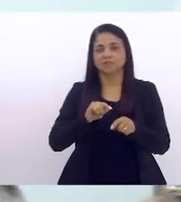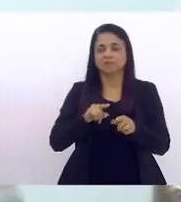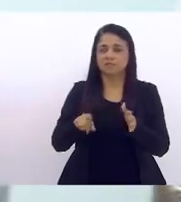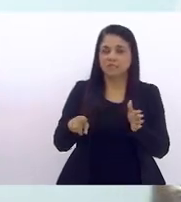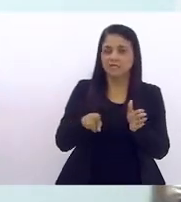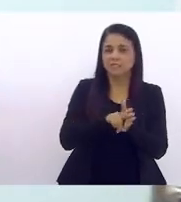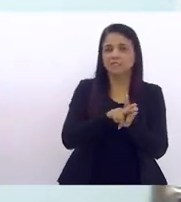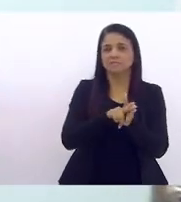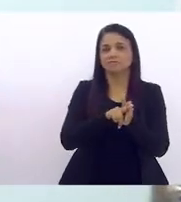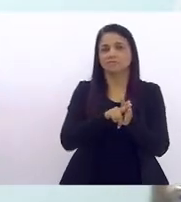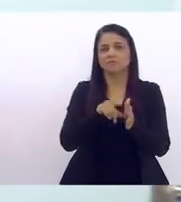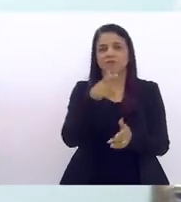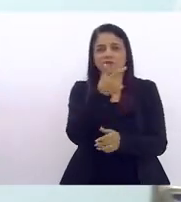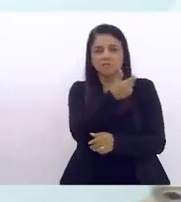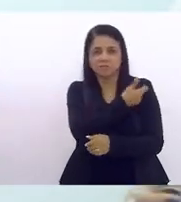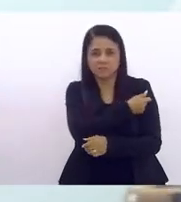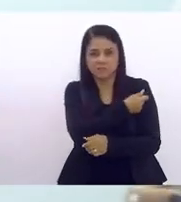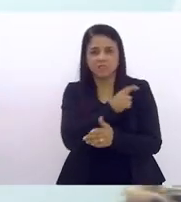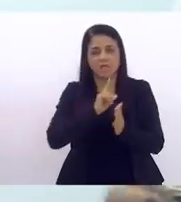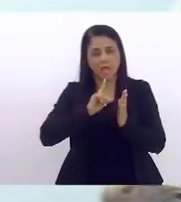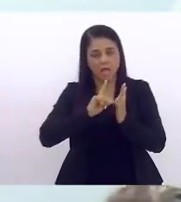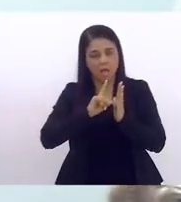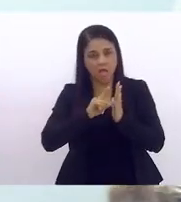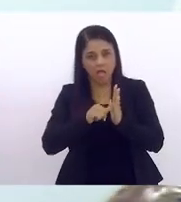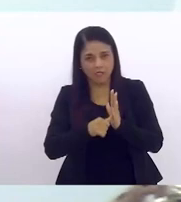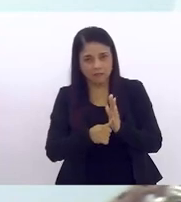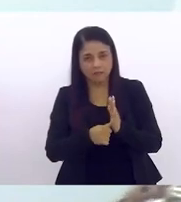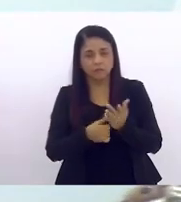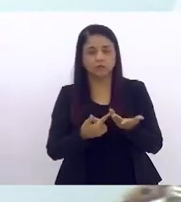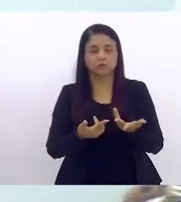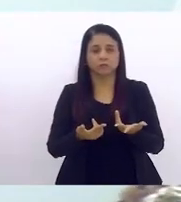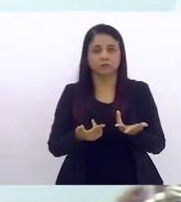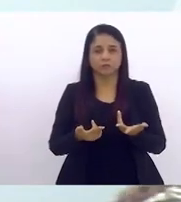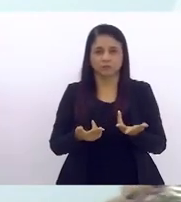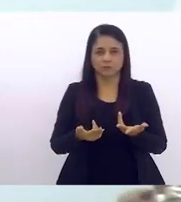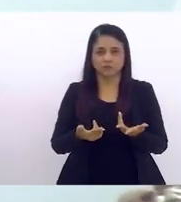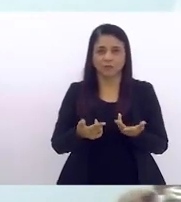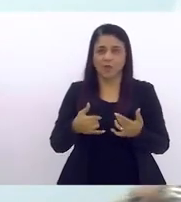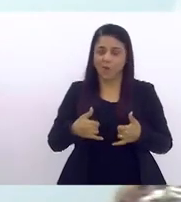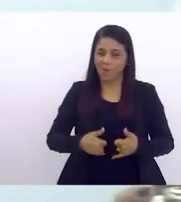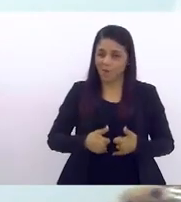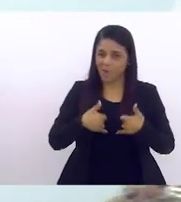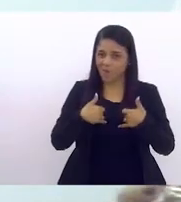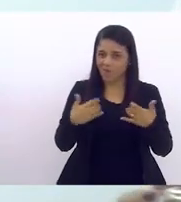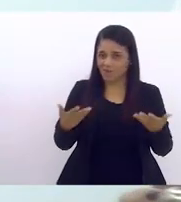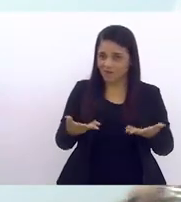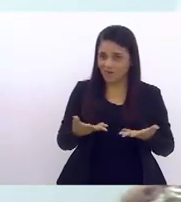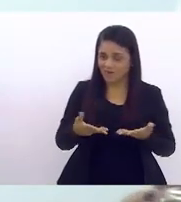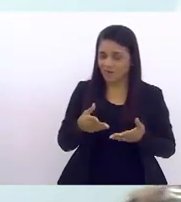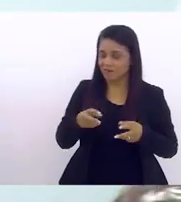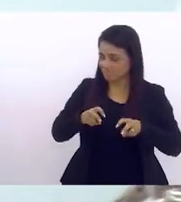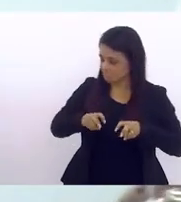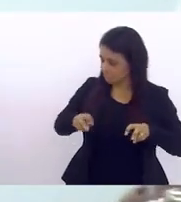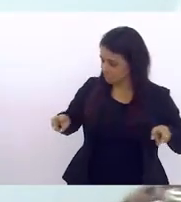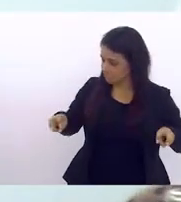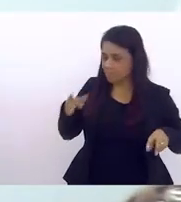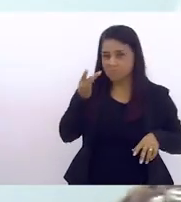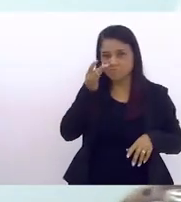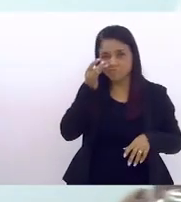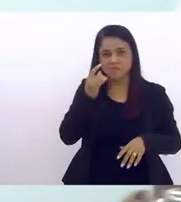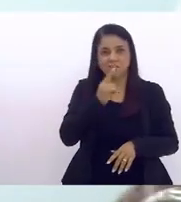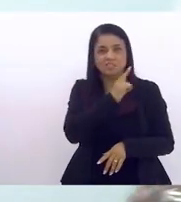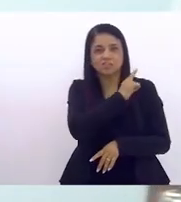de tantas coisas, que levou um atraso tão grande. E agora a gente está orgulhoso, vocês presentes aqui na